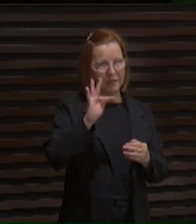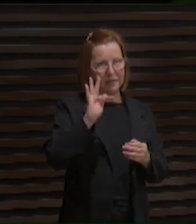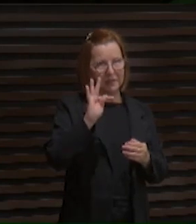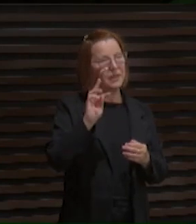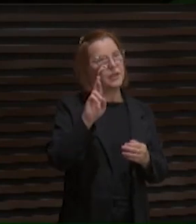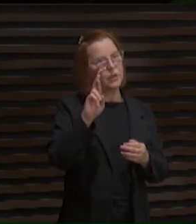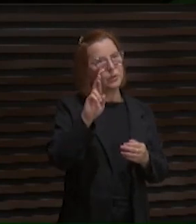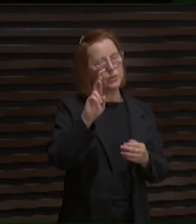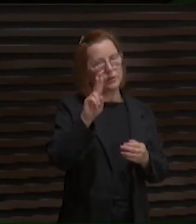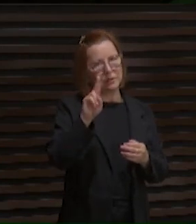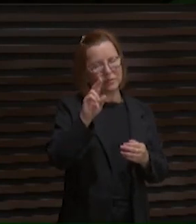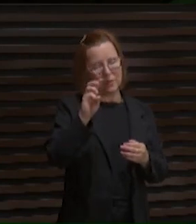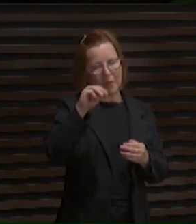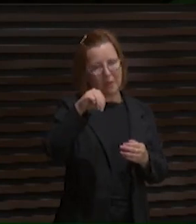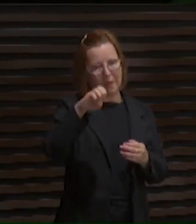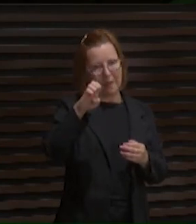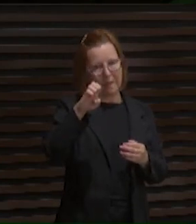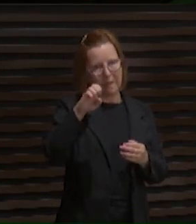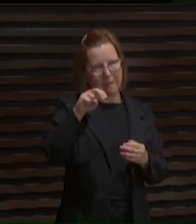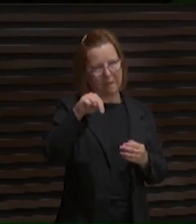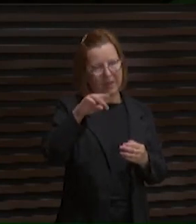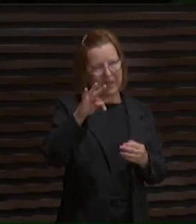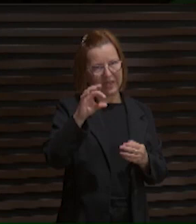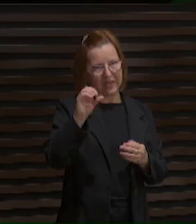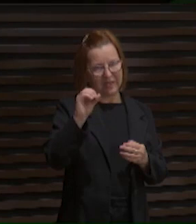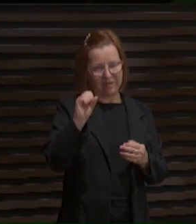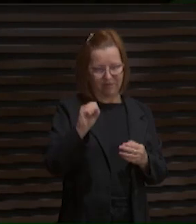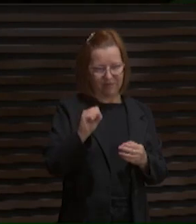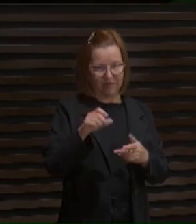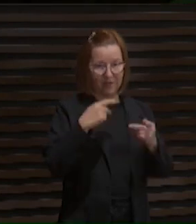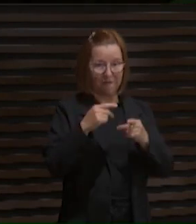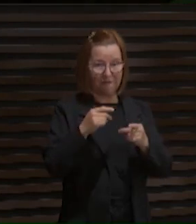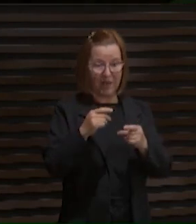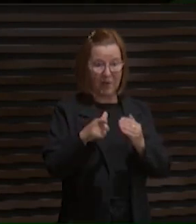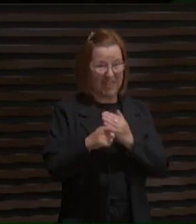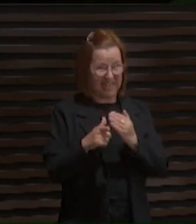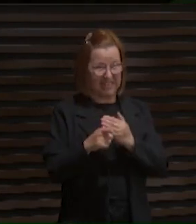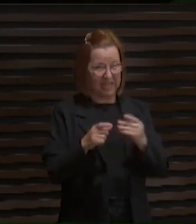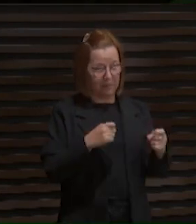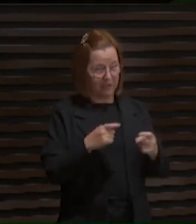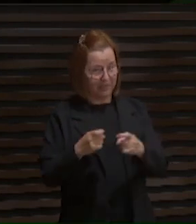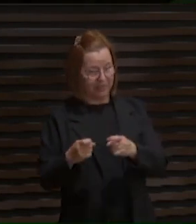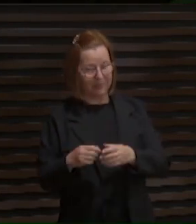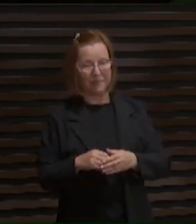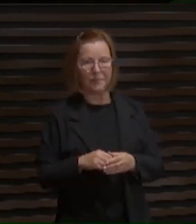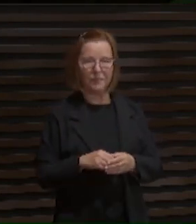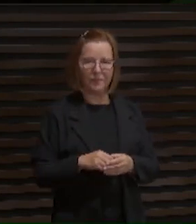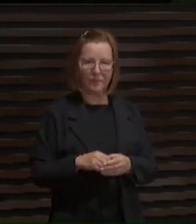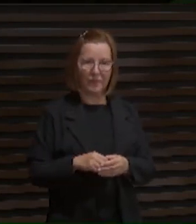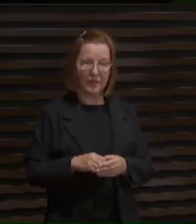guerra. Nesse combate não há neutralidade. Se nossos membros, nossos instrumentos,